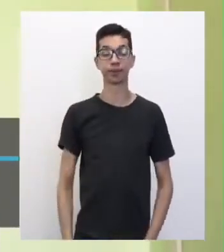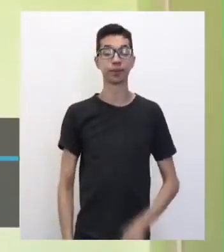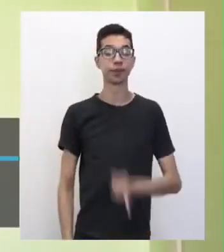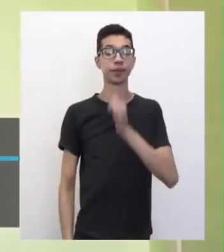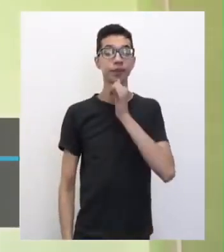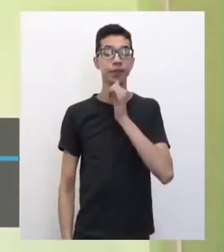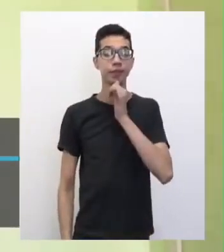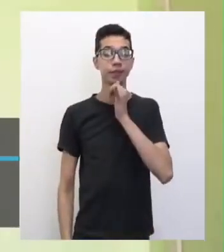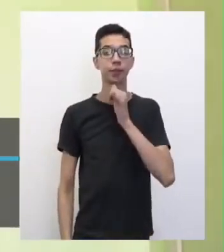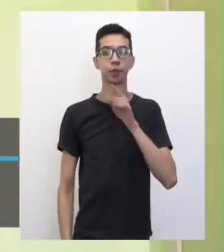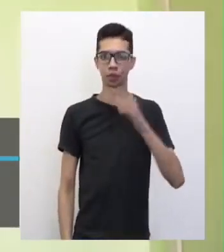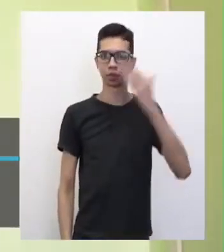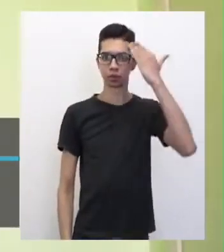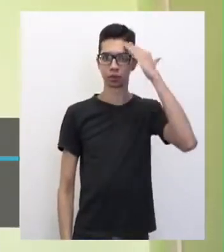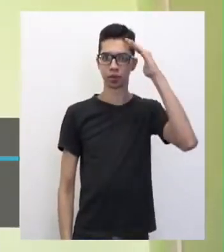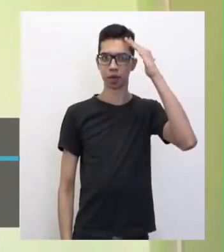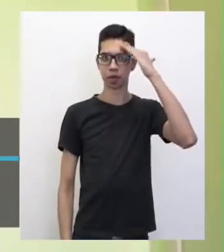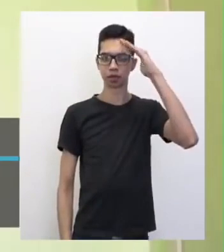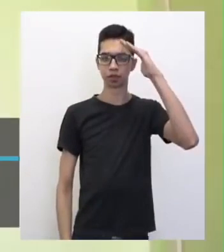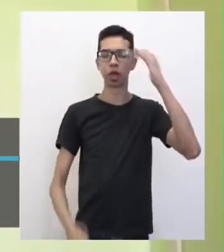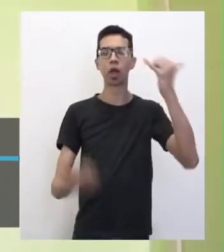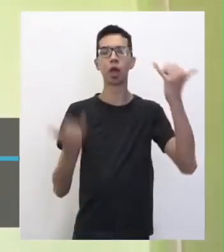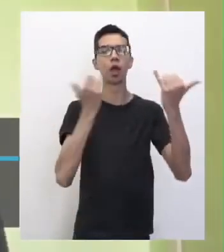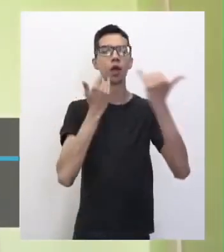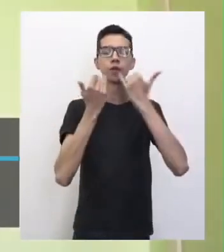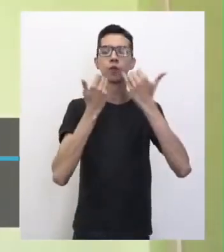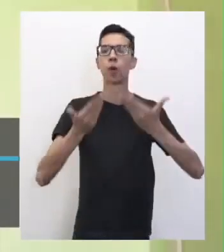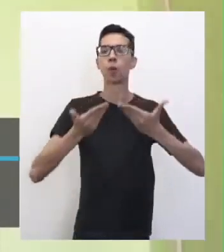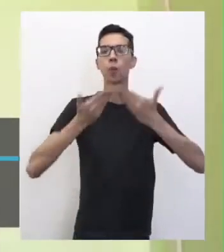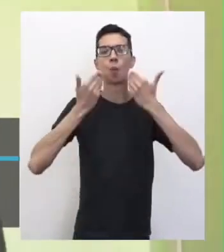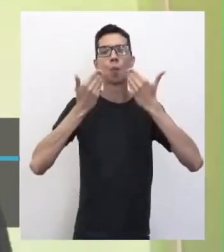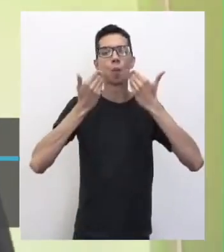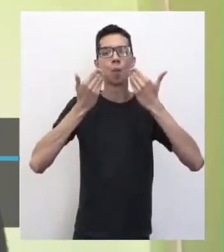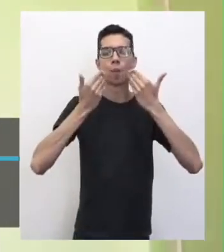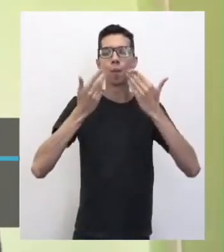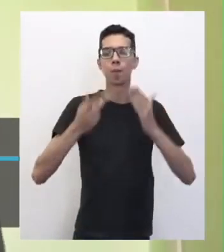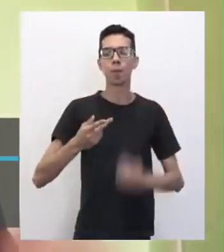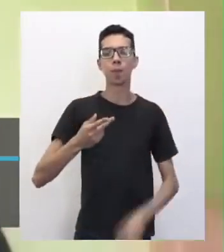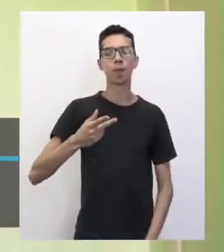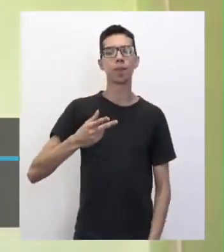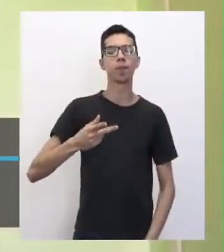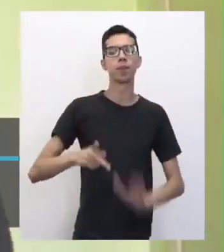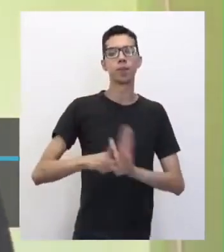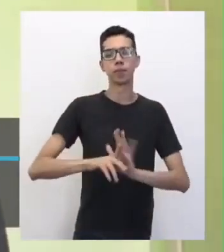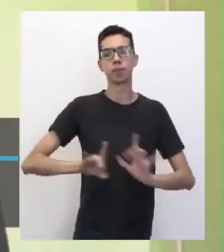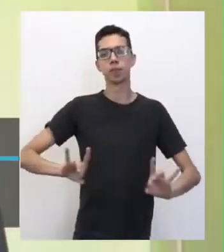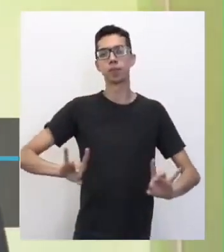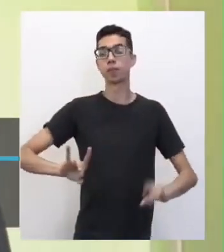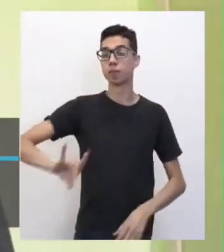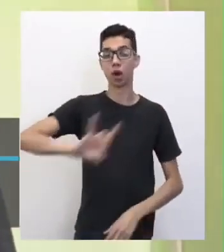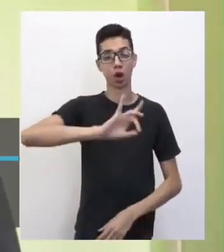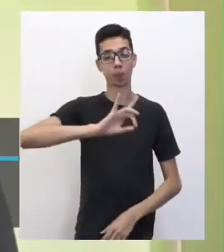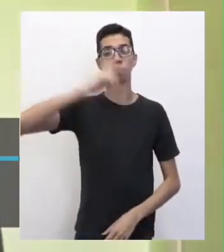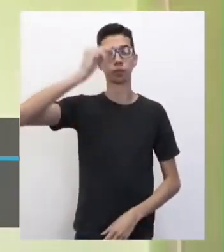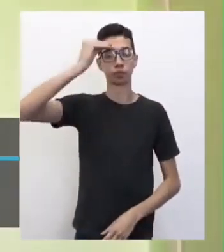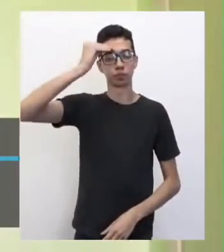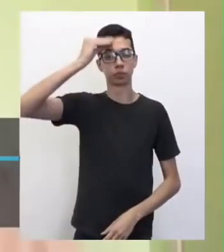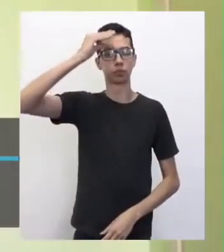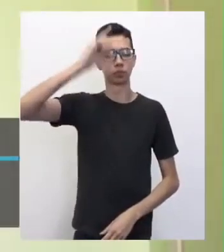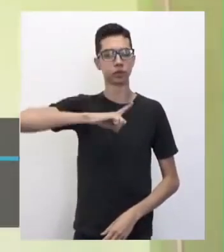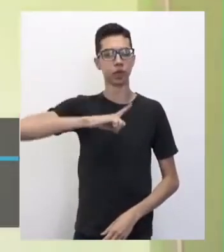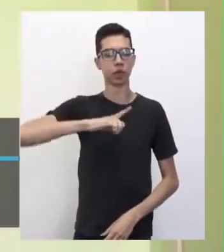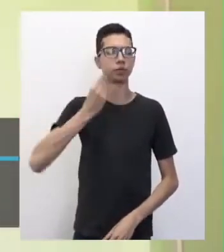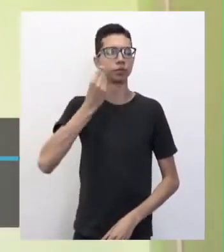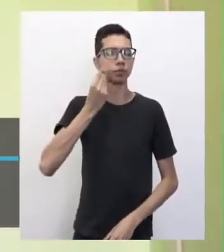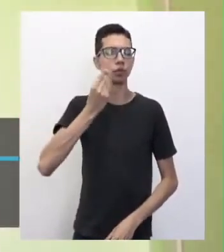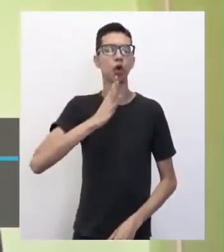entende, aí sim é uma informação adquirida, é algo nosso agora. A gente se apropria daquela informação, tá? Então é